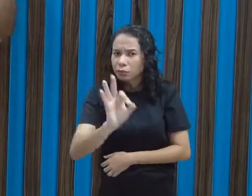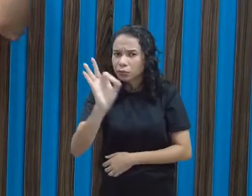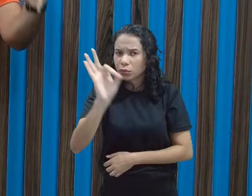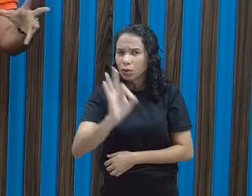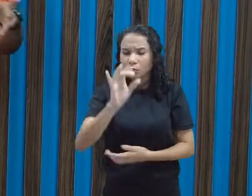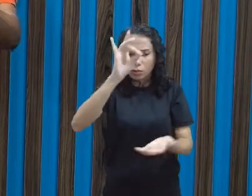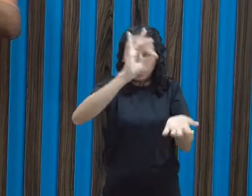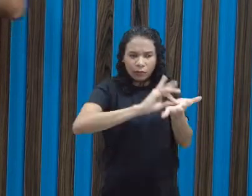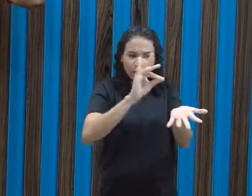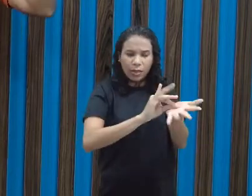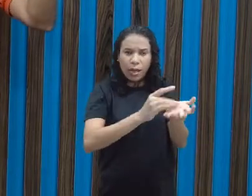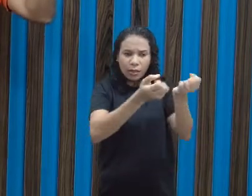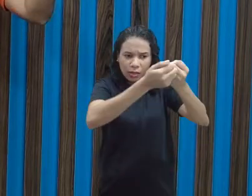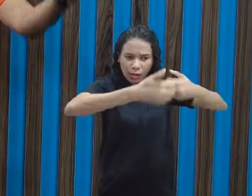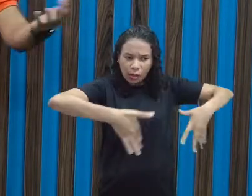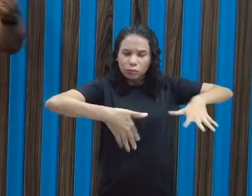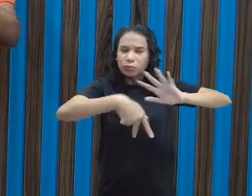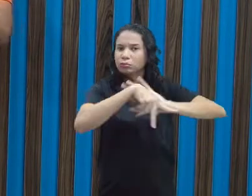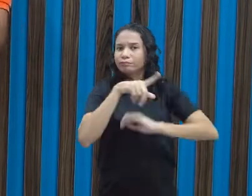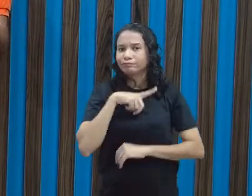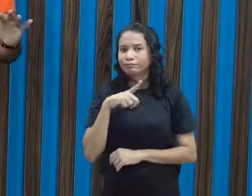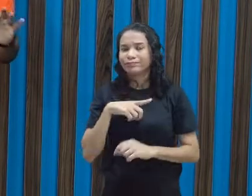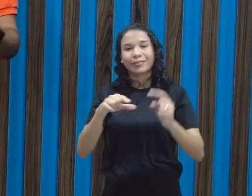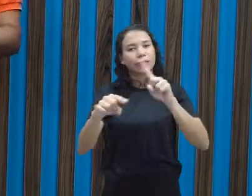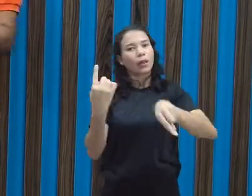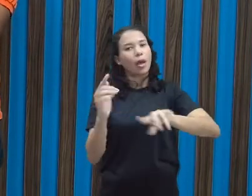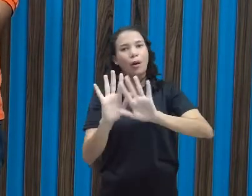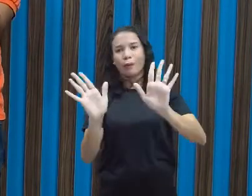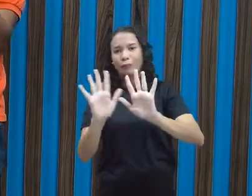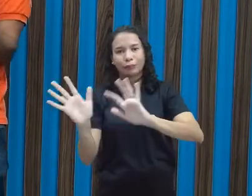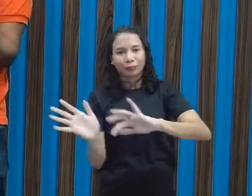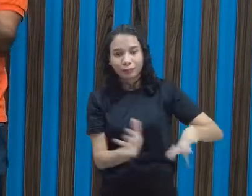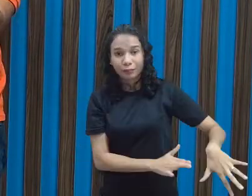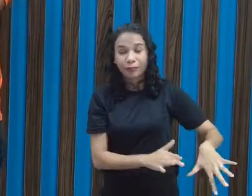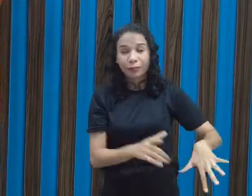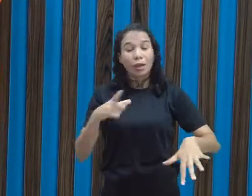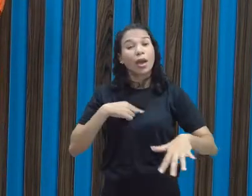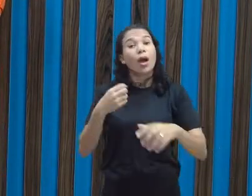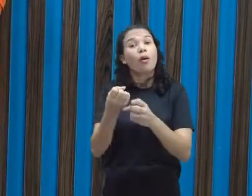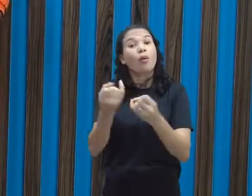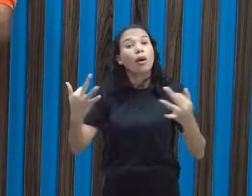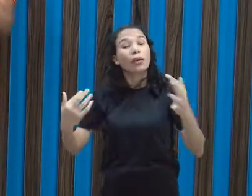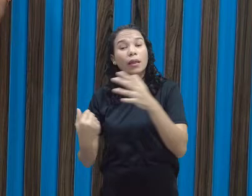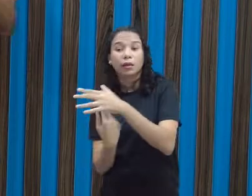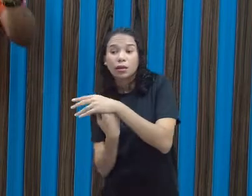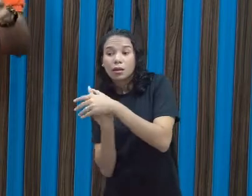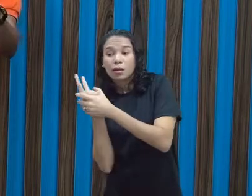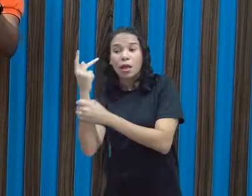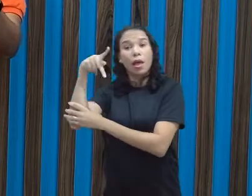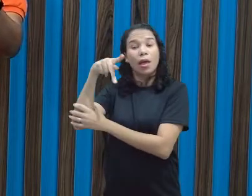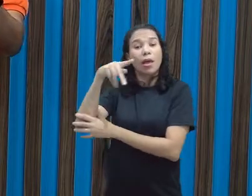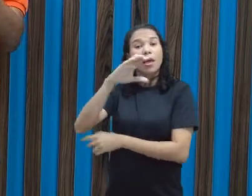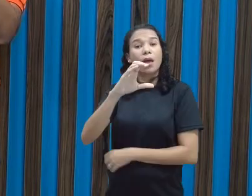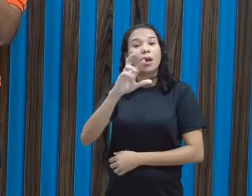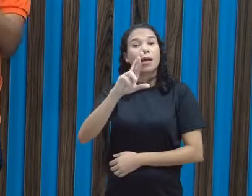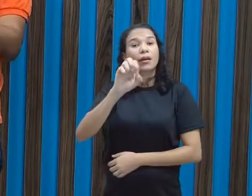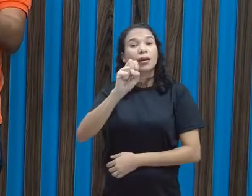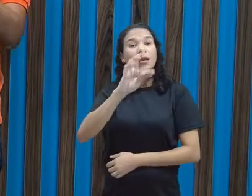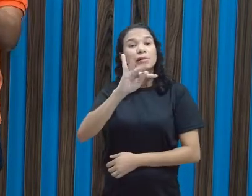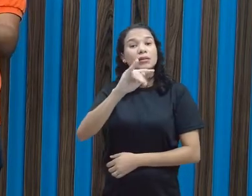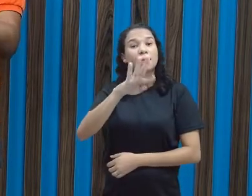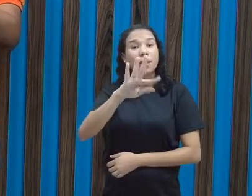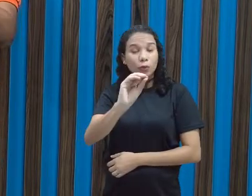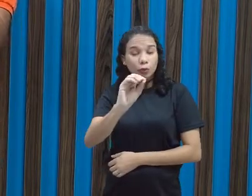floresta original, na floresta nativa na Europa? Não. Né? Crescimento vegetativo, meu aluno, aprenda, tem a